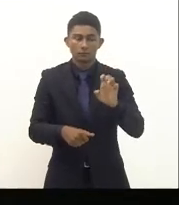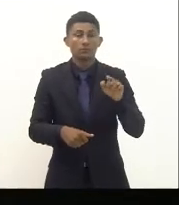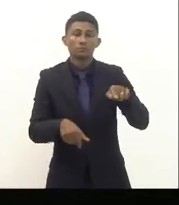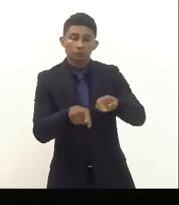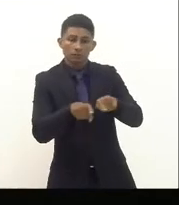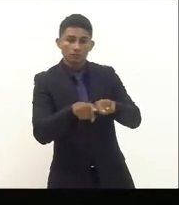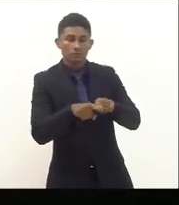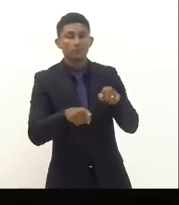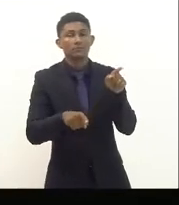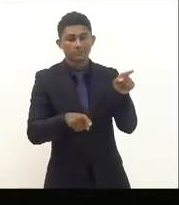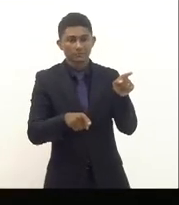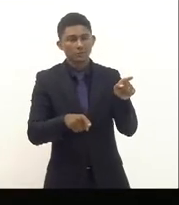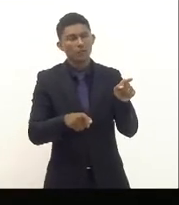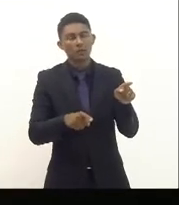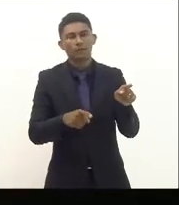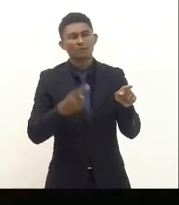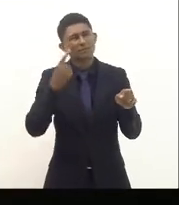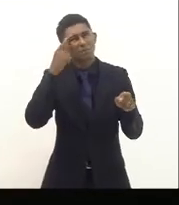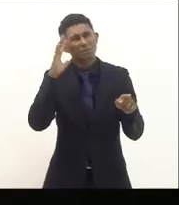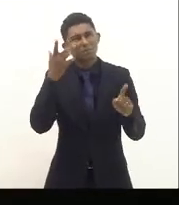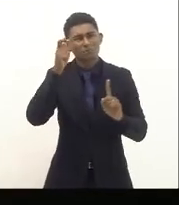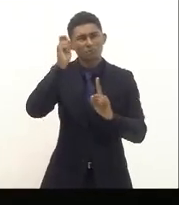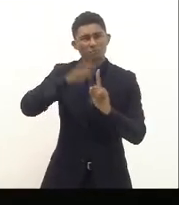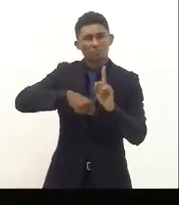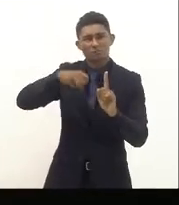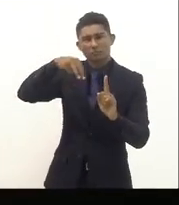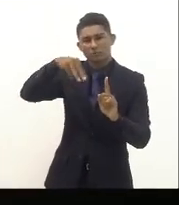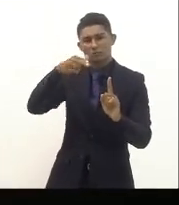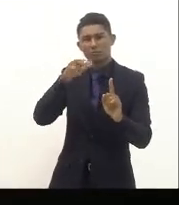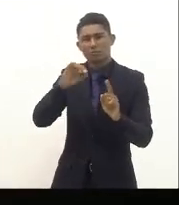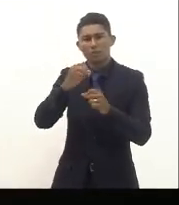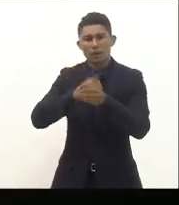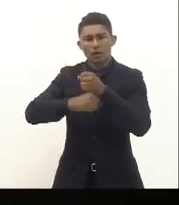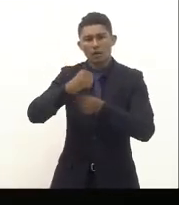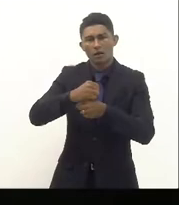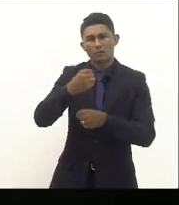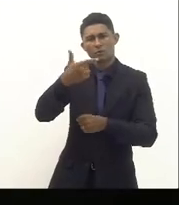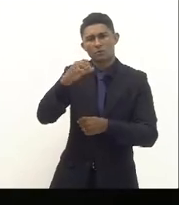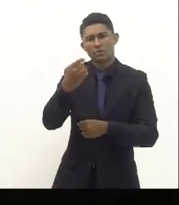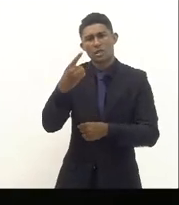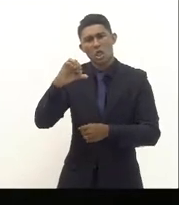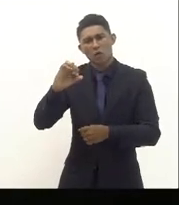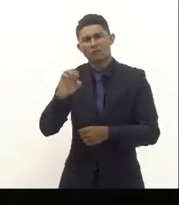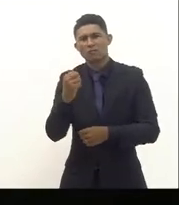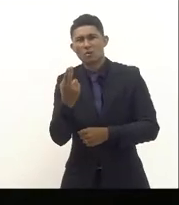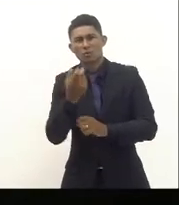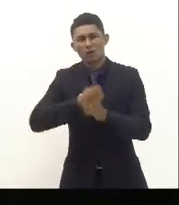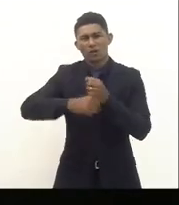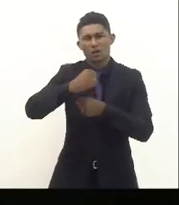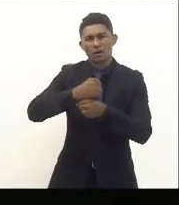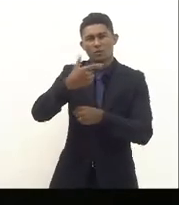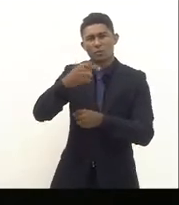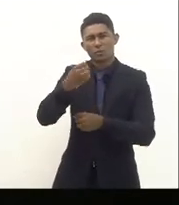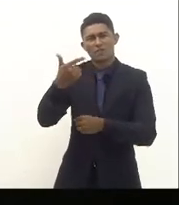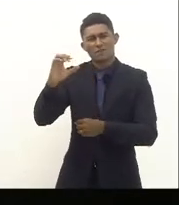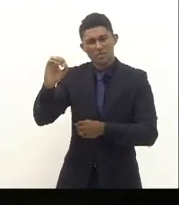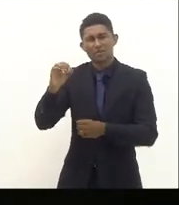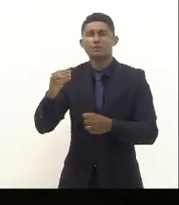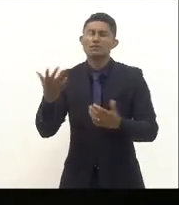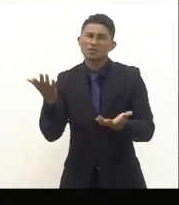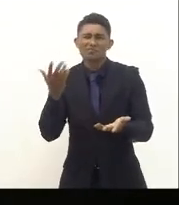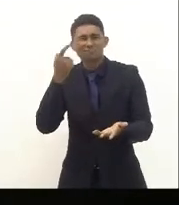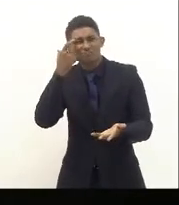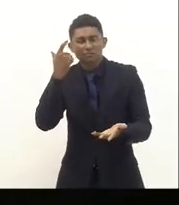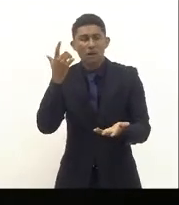que eu não me engano era foi no mês de maio né de 2019 de 2020 eu não lembro exatamente mas ele também ter viu